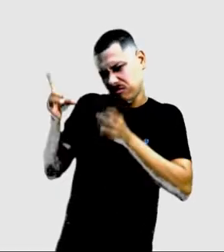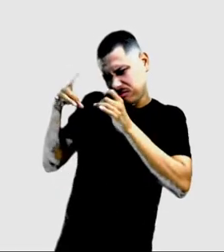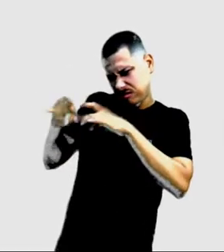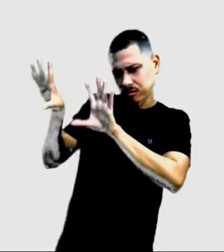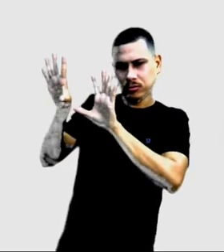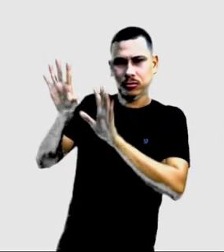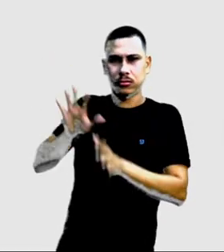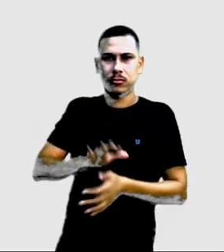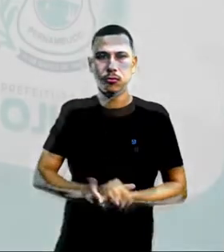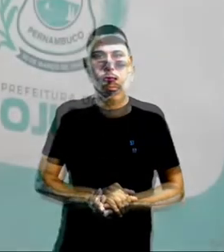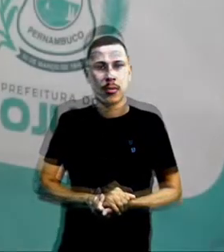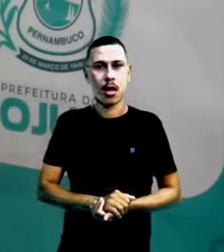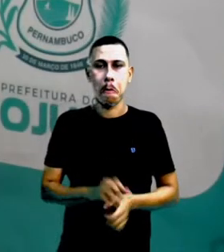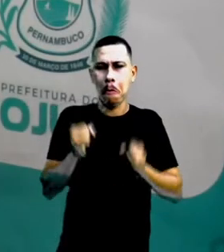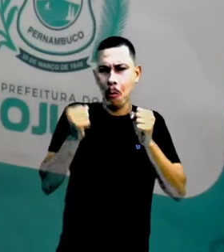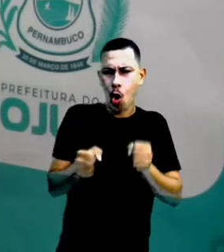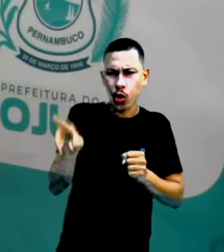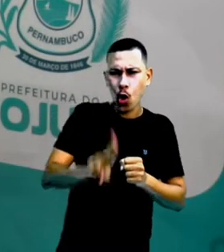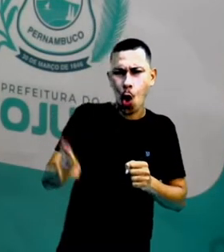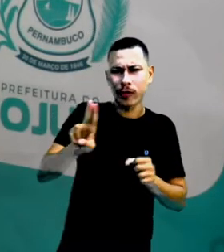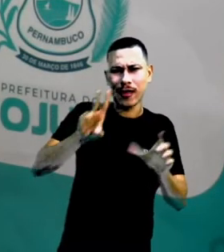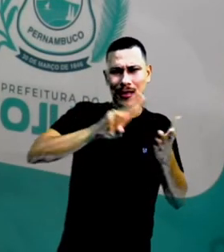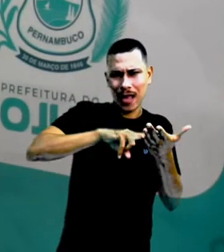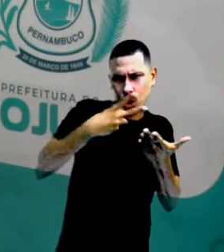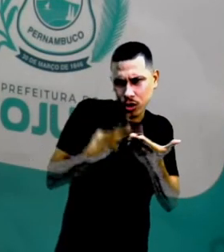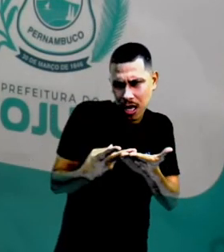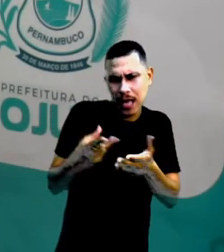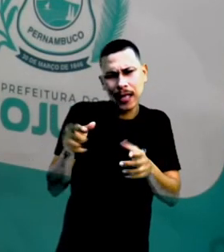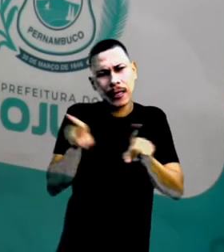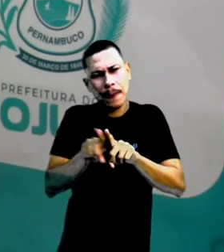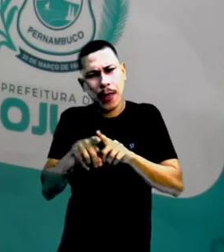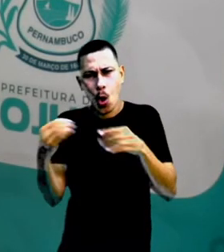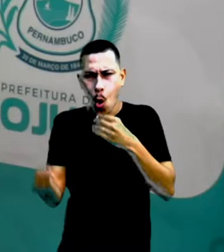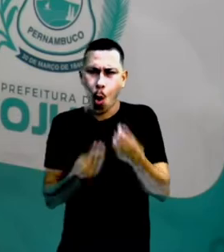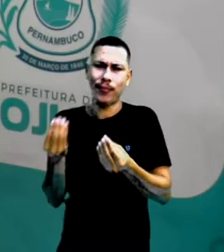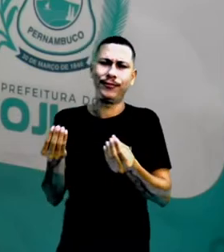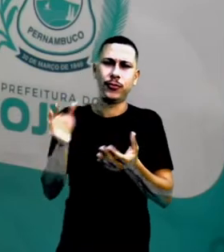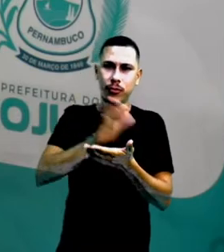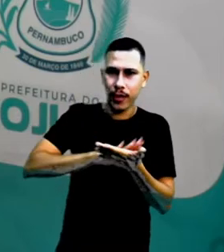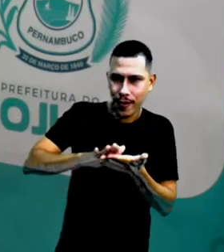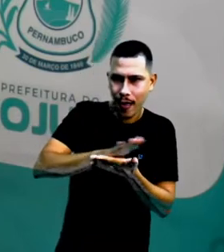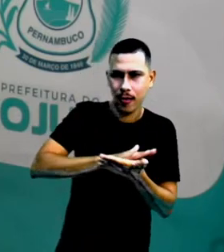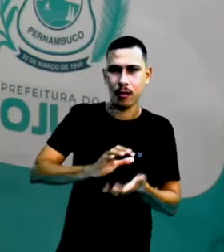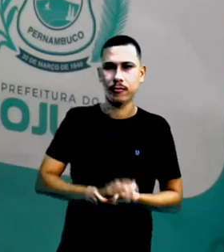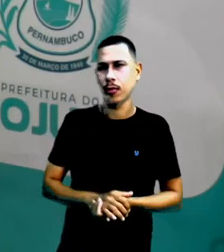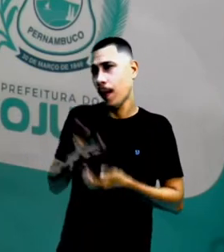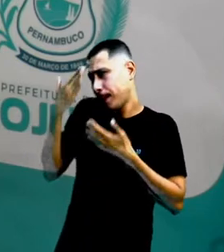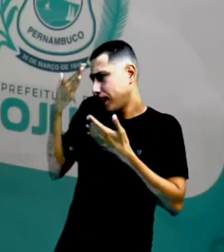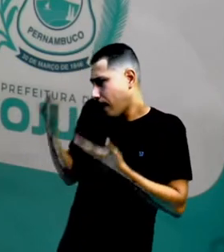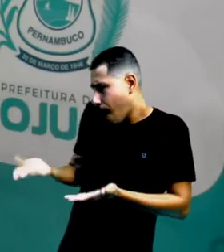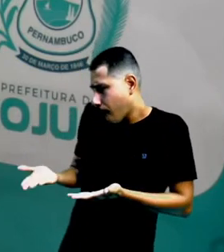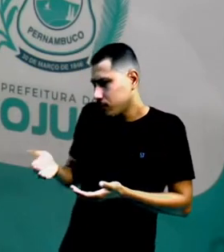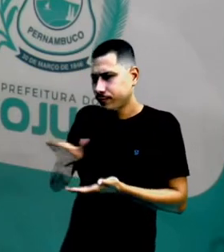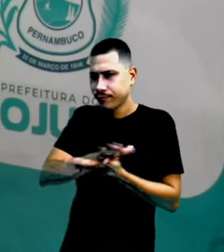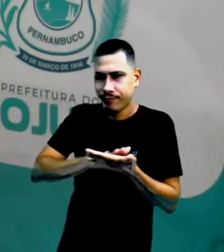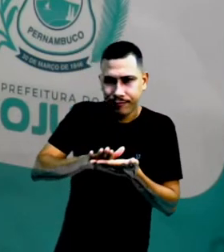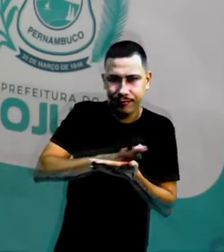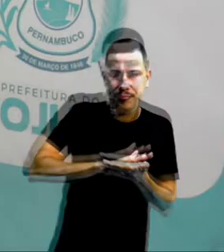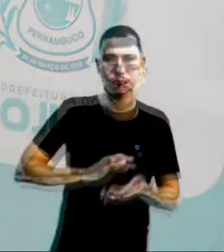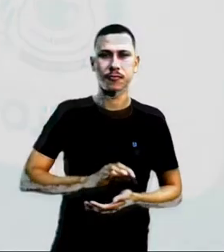mind aqui também você pode utilizar como de nada, certo? Thank you, never mind, you're welcome,